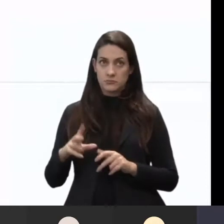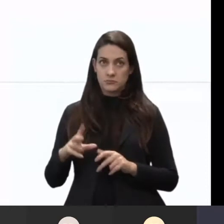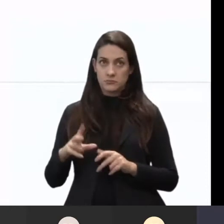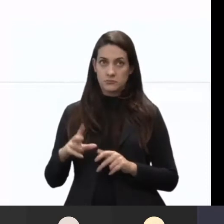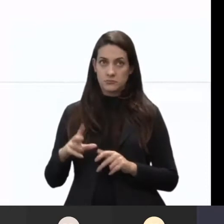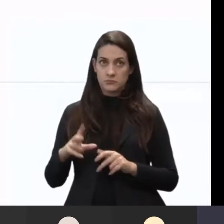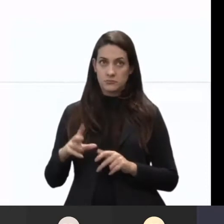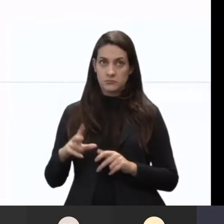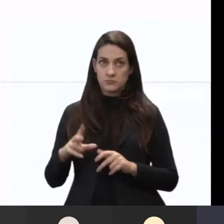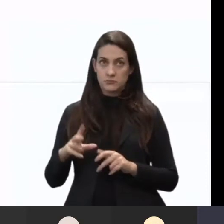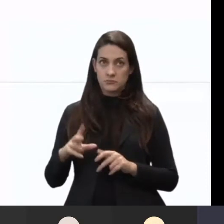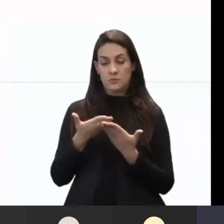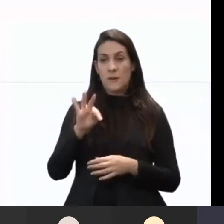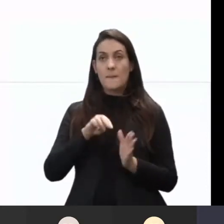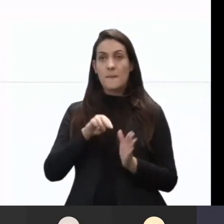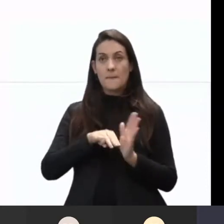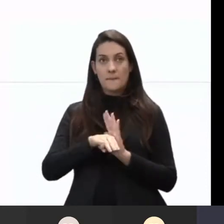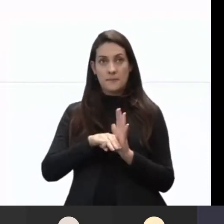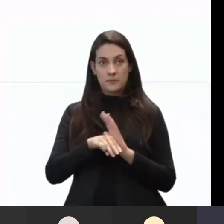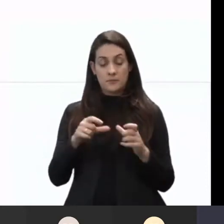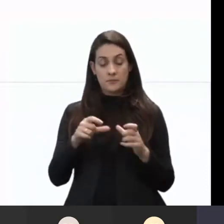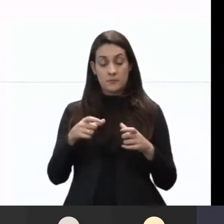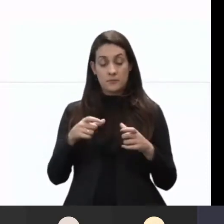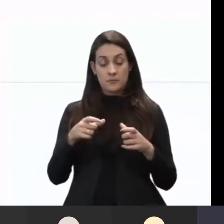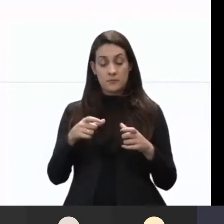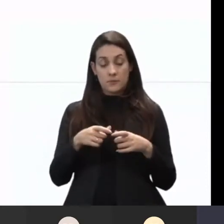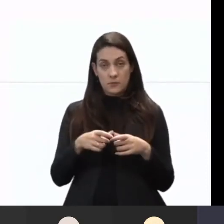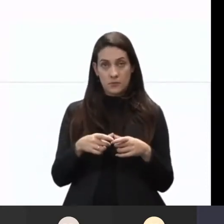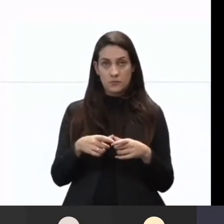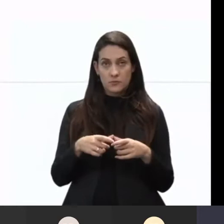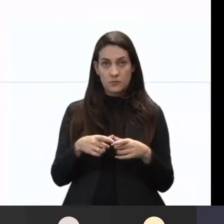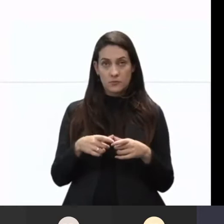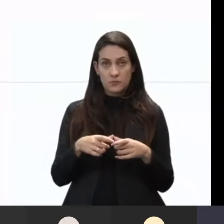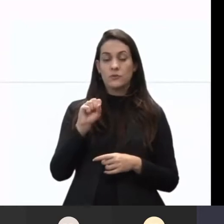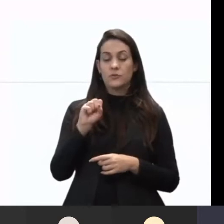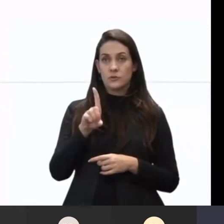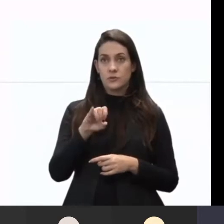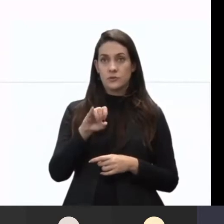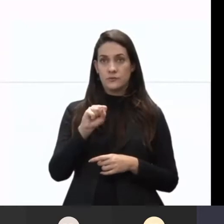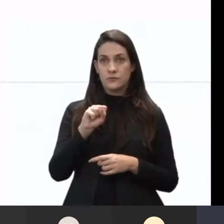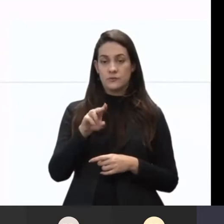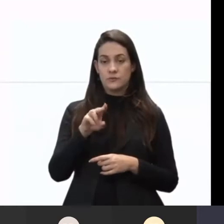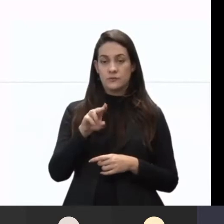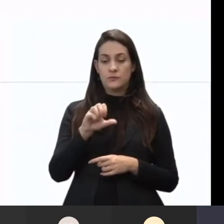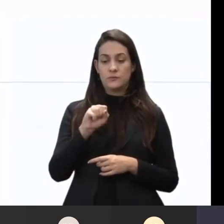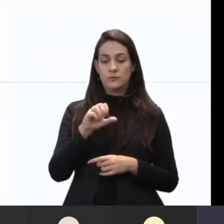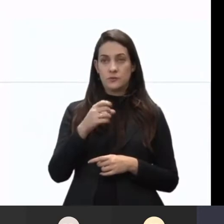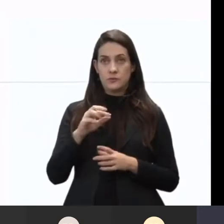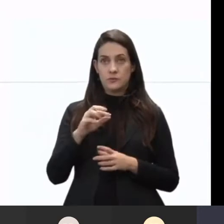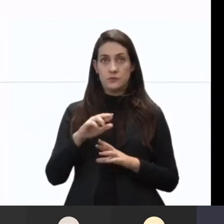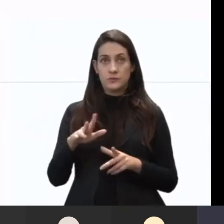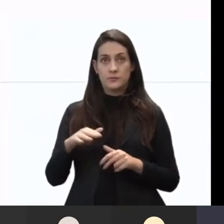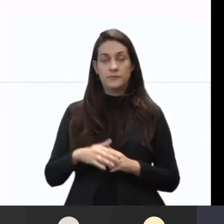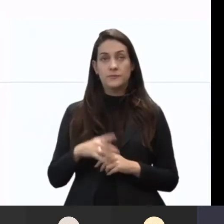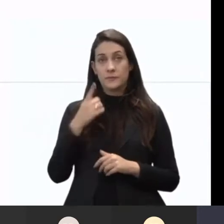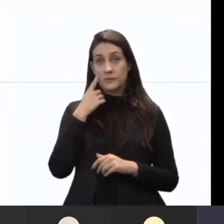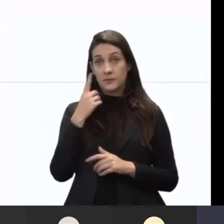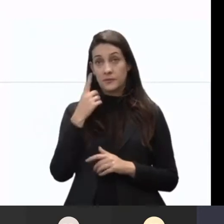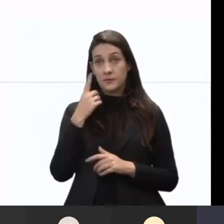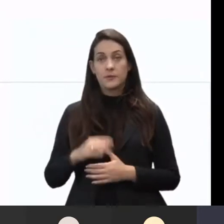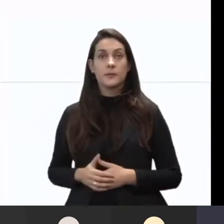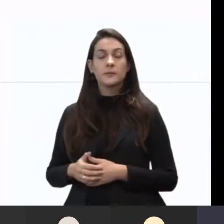aprendemos hoje na nossa aula. Esse disquinho, ele já tem uma concentração pré-definida e aí ele vai difundir pelo